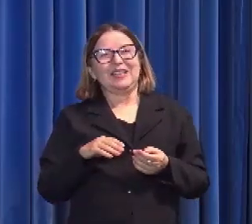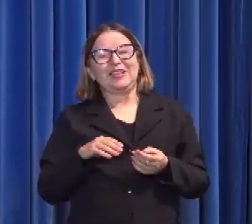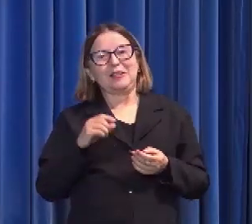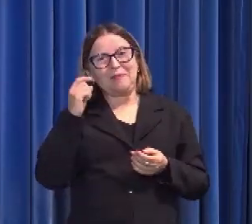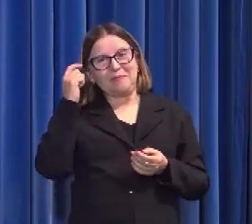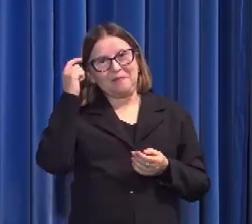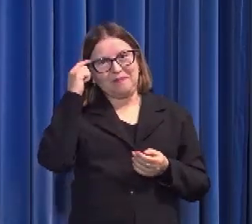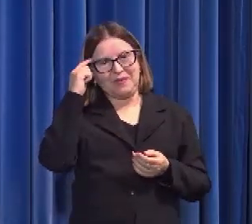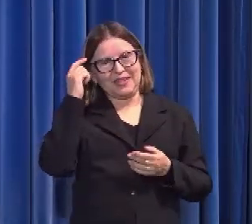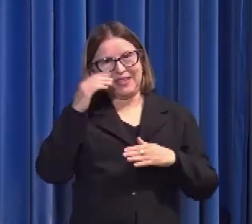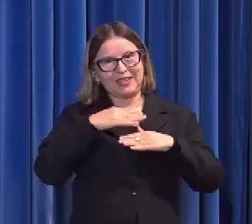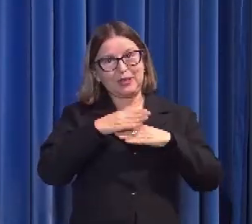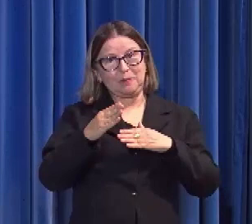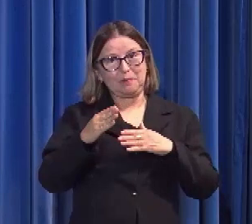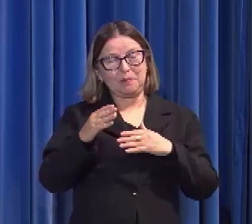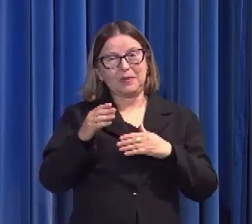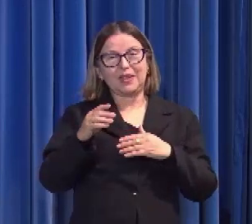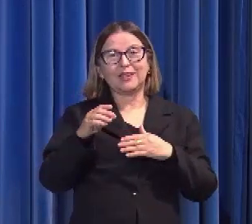brigar